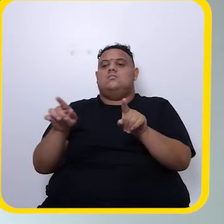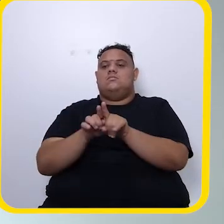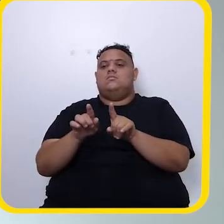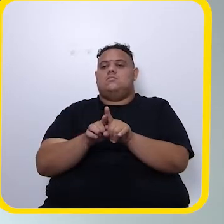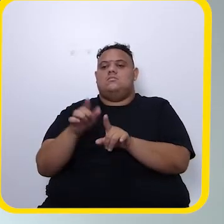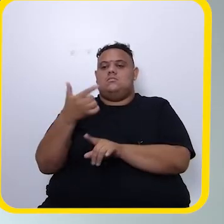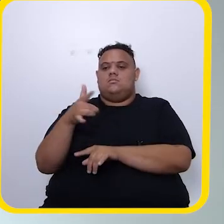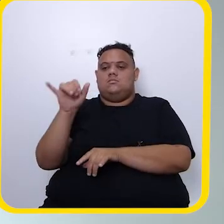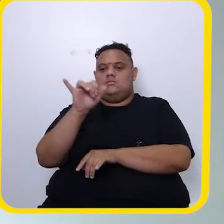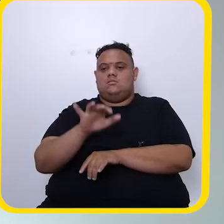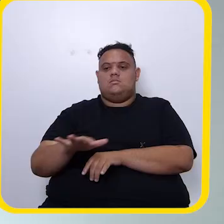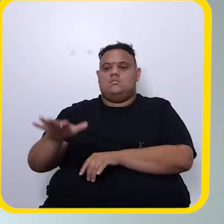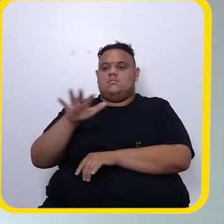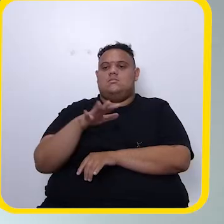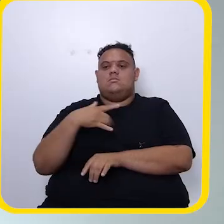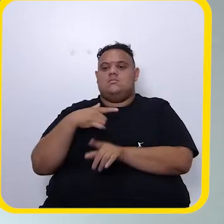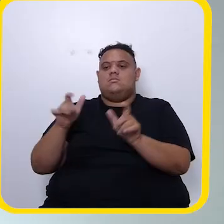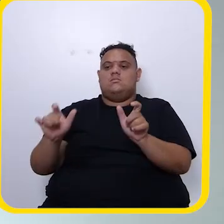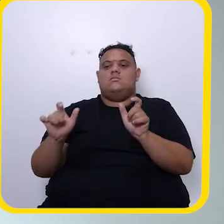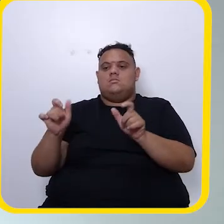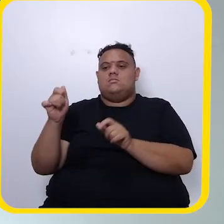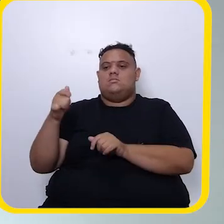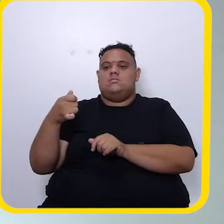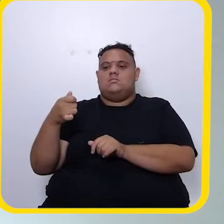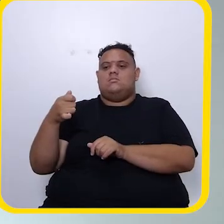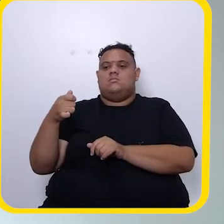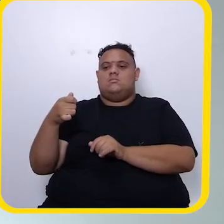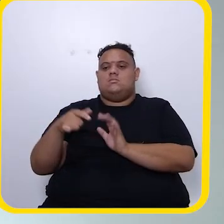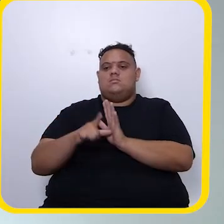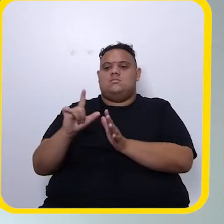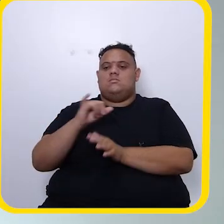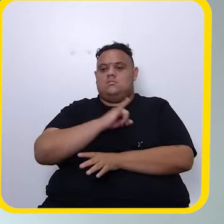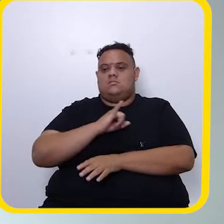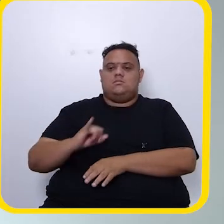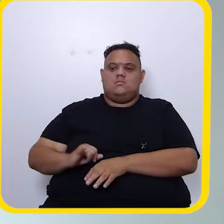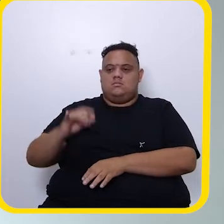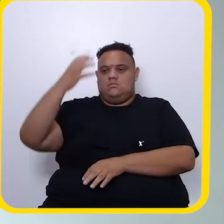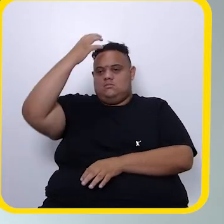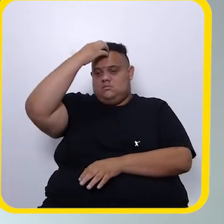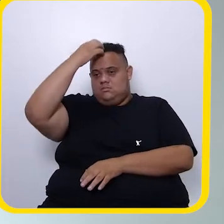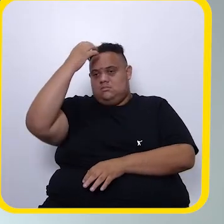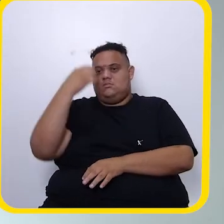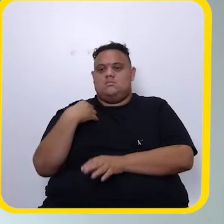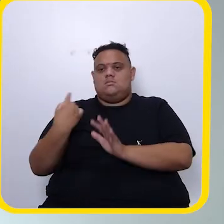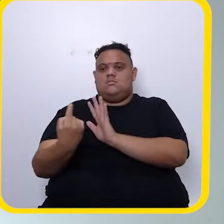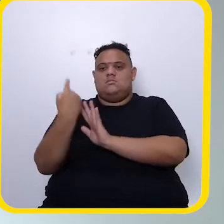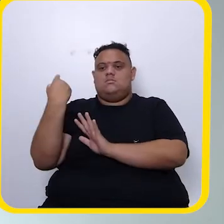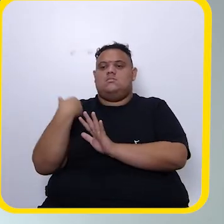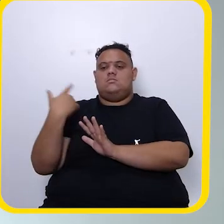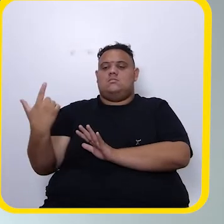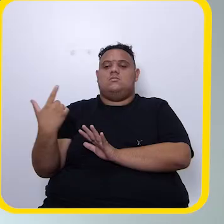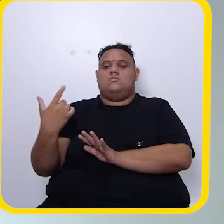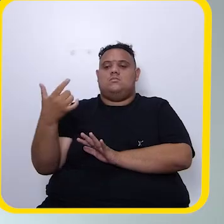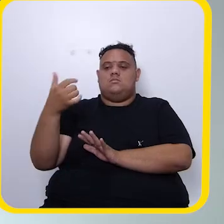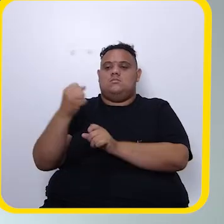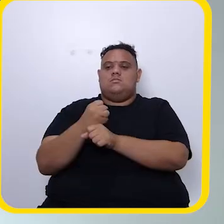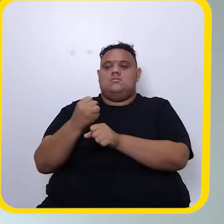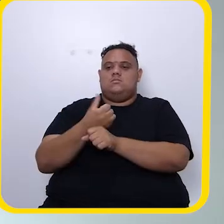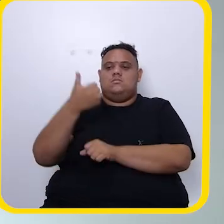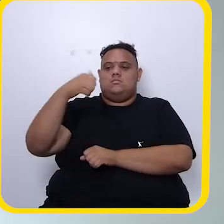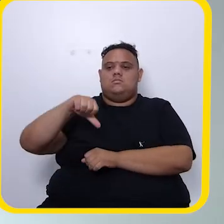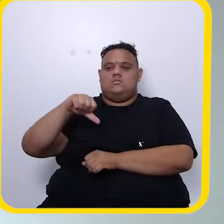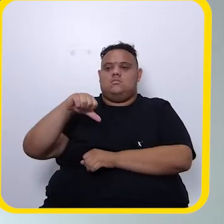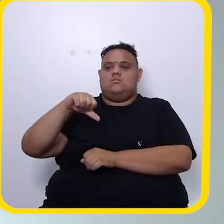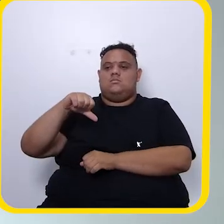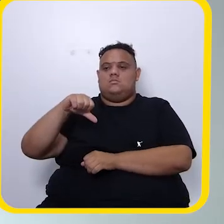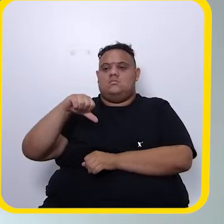né, de um carro com as palavras anti-imperialista, né, no... ao fundo, né? Então, nessa foto dos anos